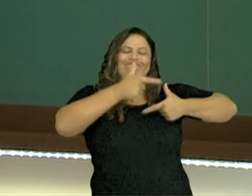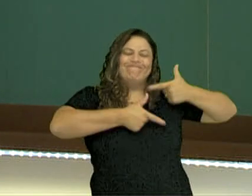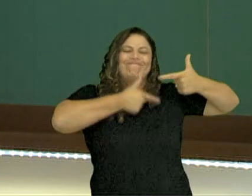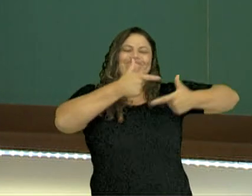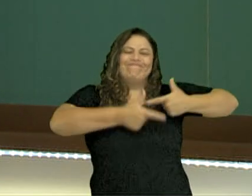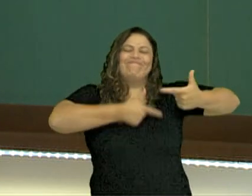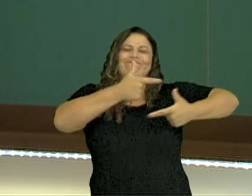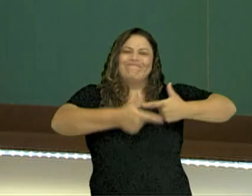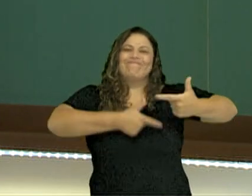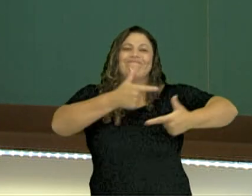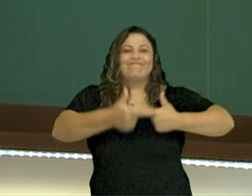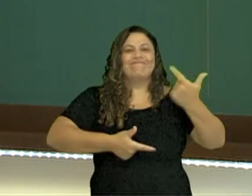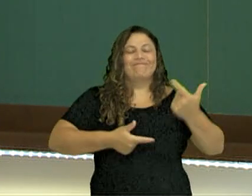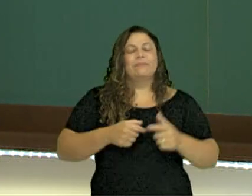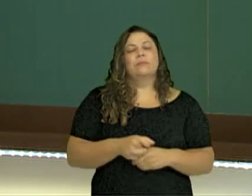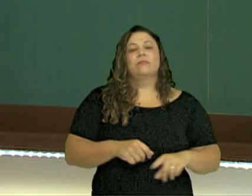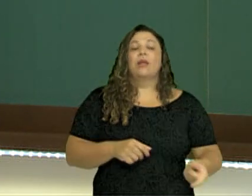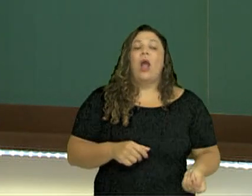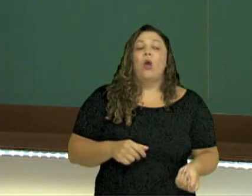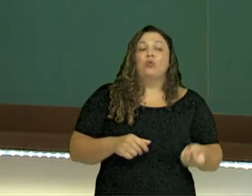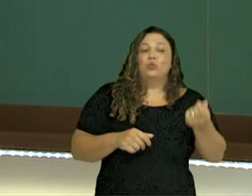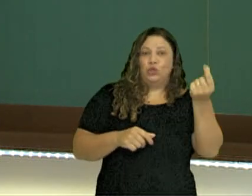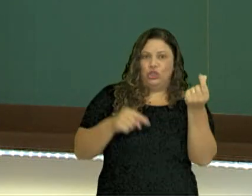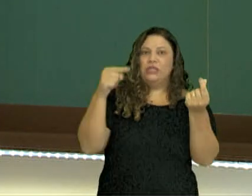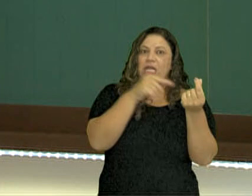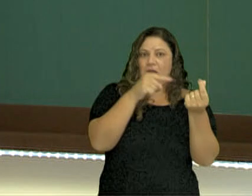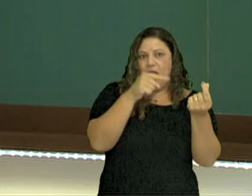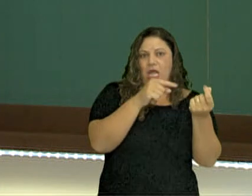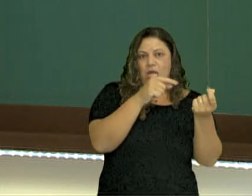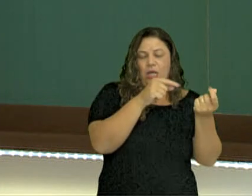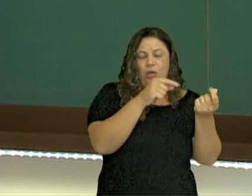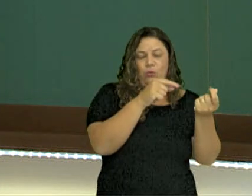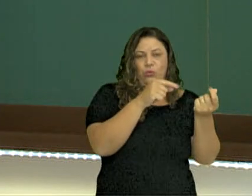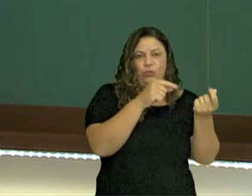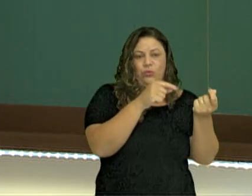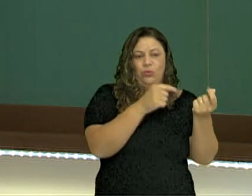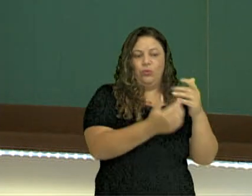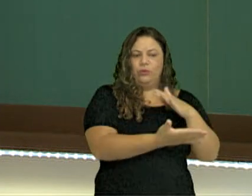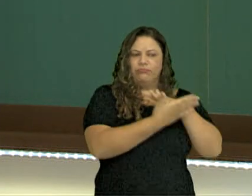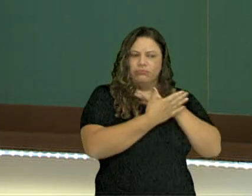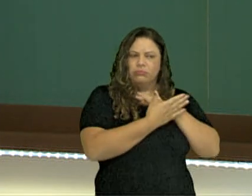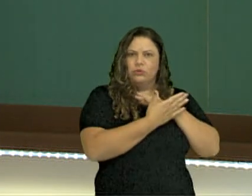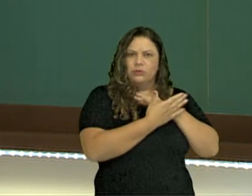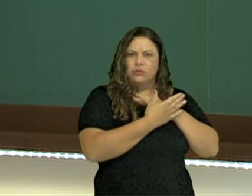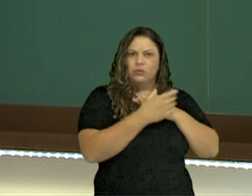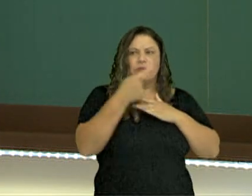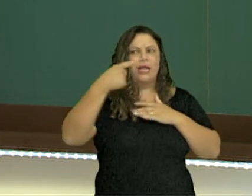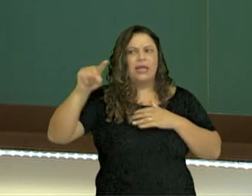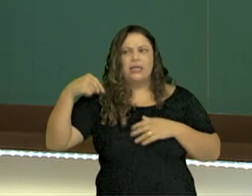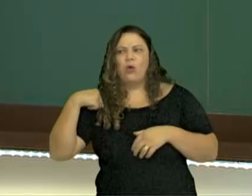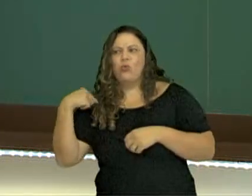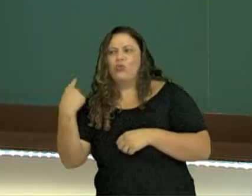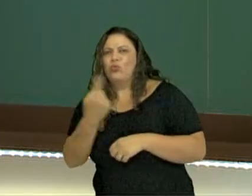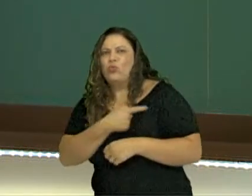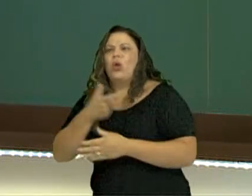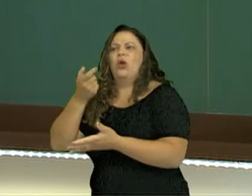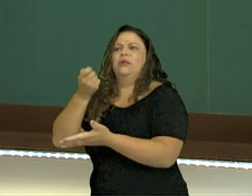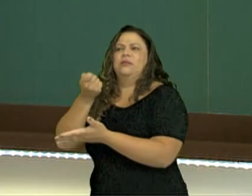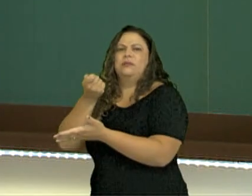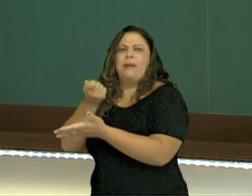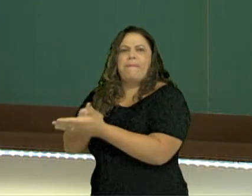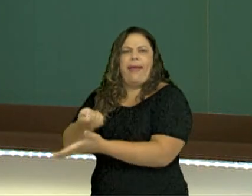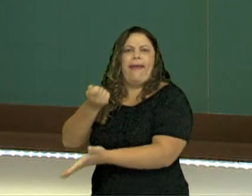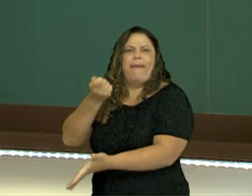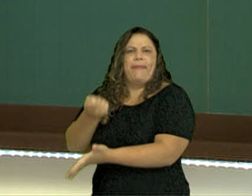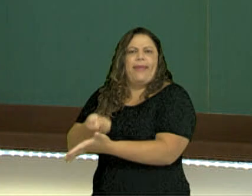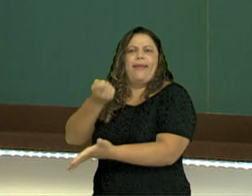respeito disso. O dinheiro tem que trabalhar para nós e não nós trabalharmos por dinheiro. Temos que saber utilizar